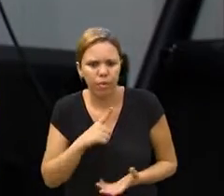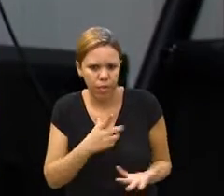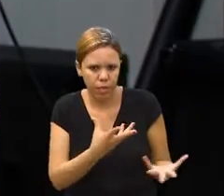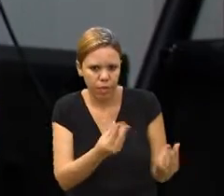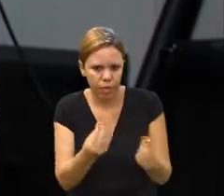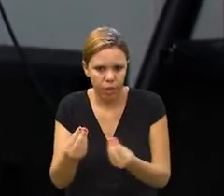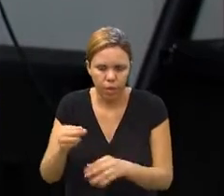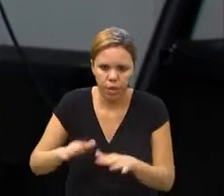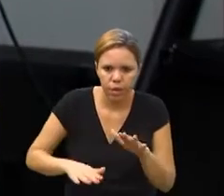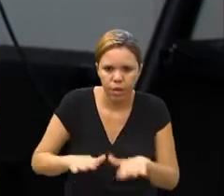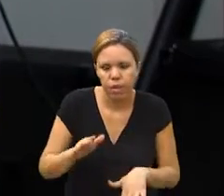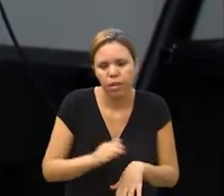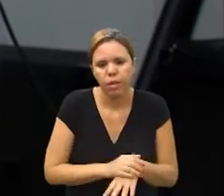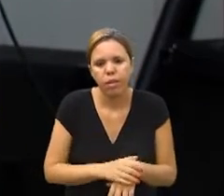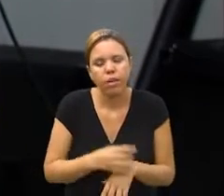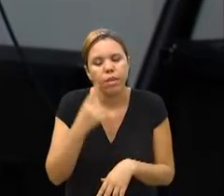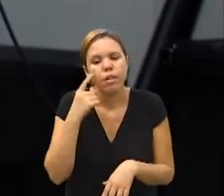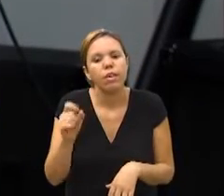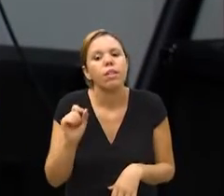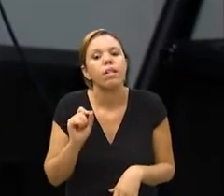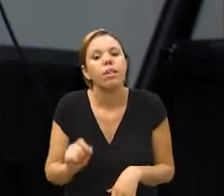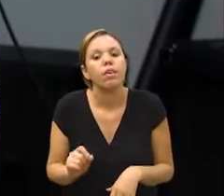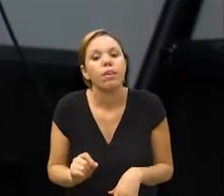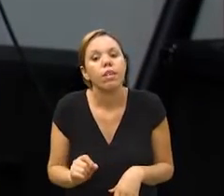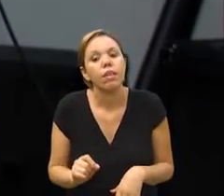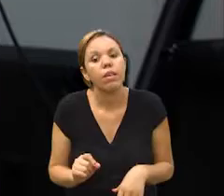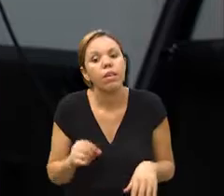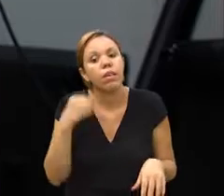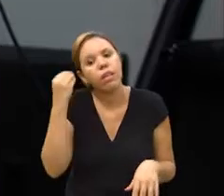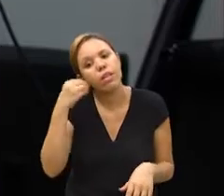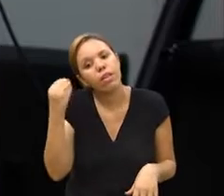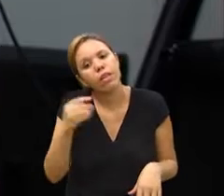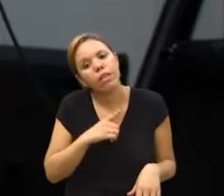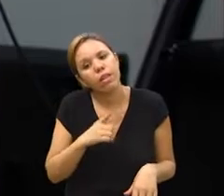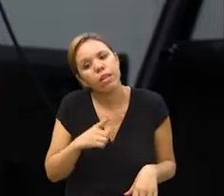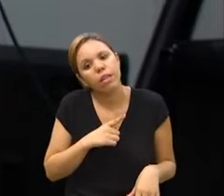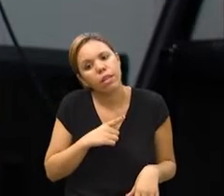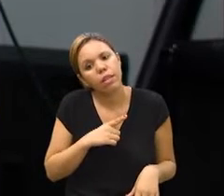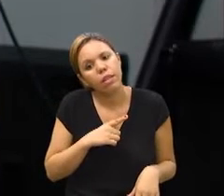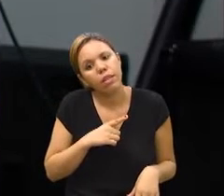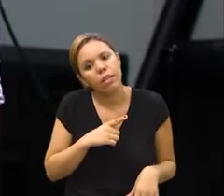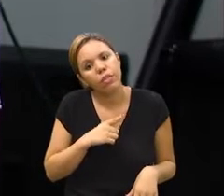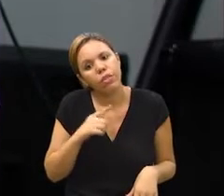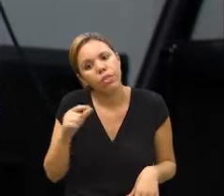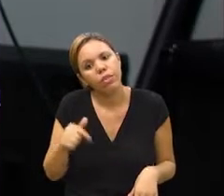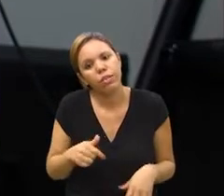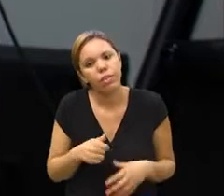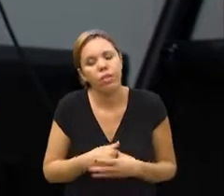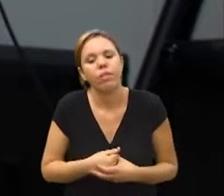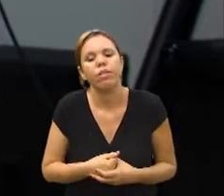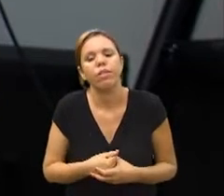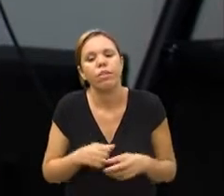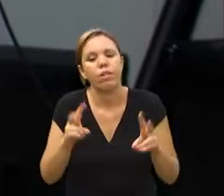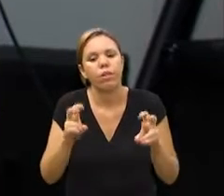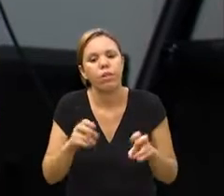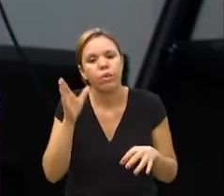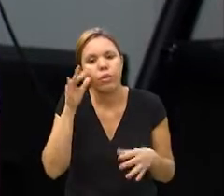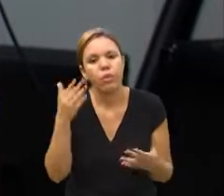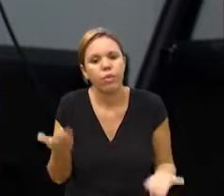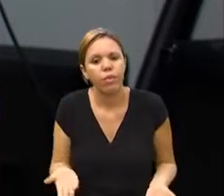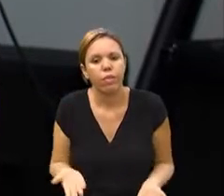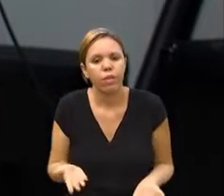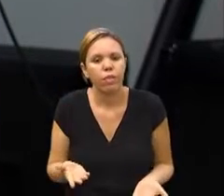muitas, né? Talvez a mais interessante, a experiência mais interessante, mais intensa que eu tive, a título de